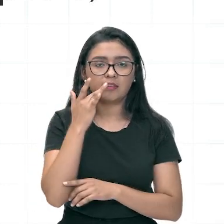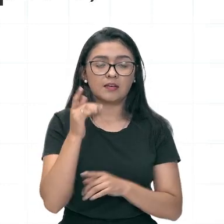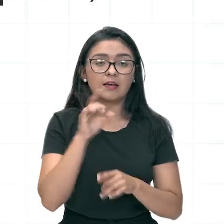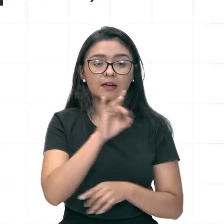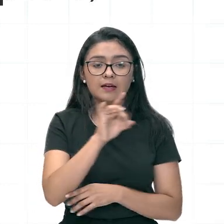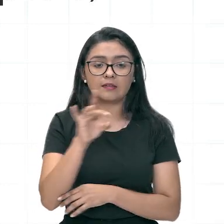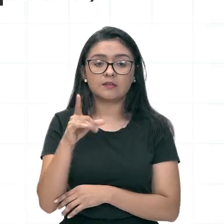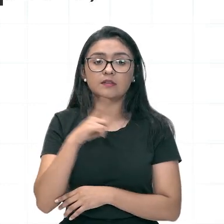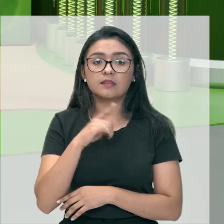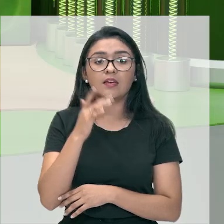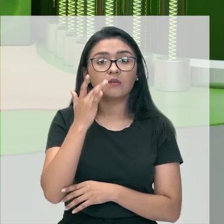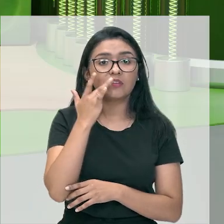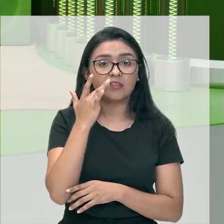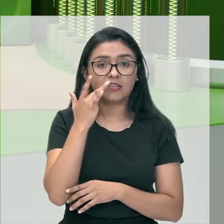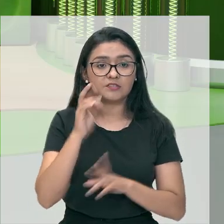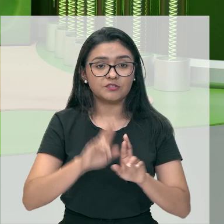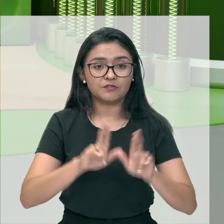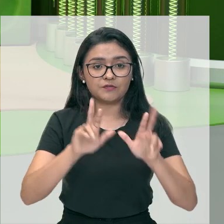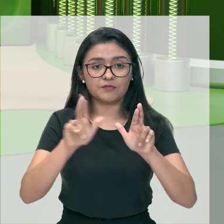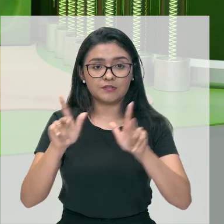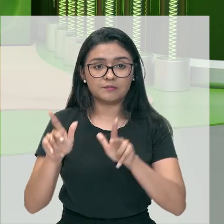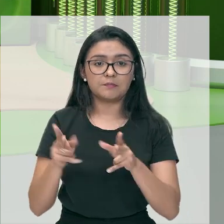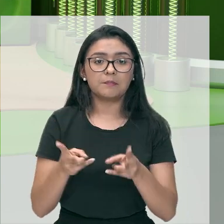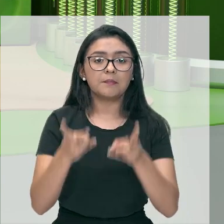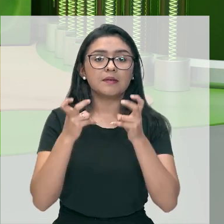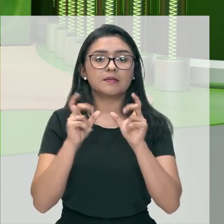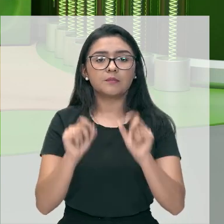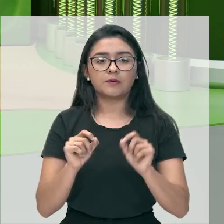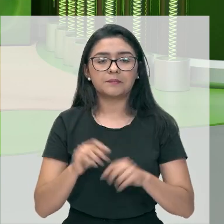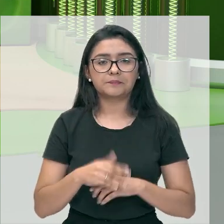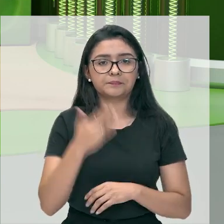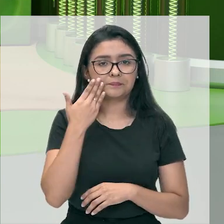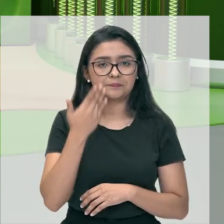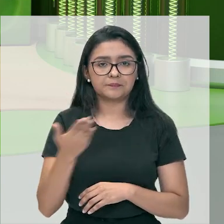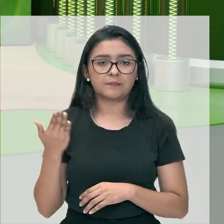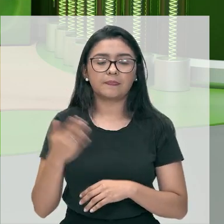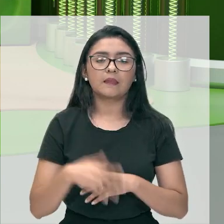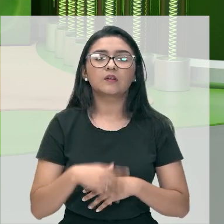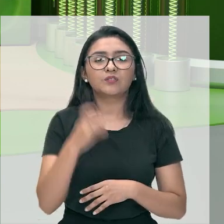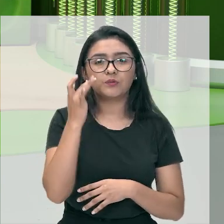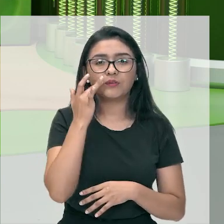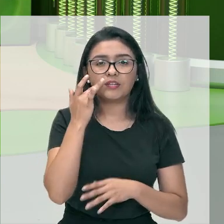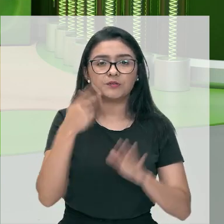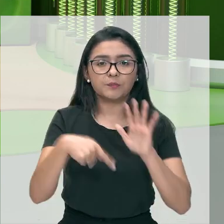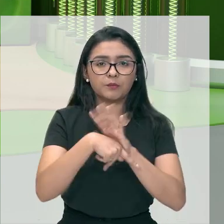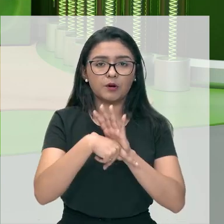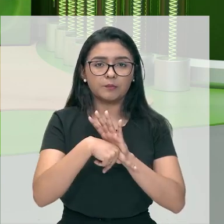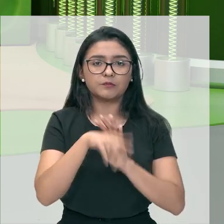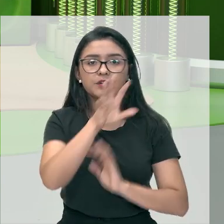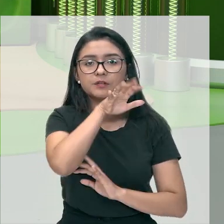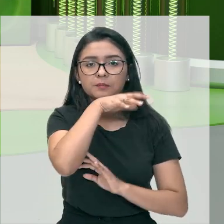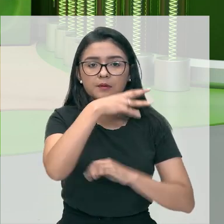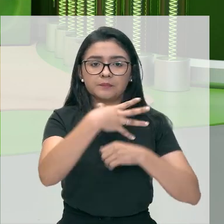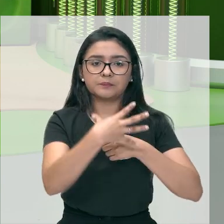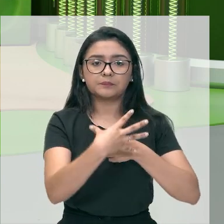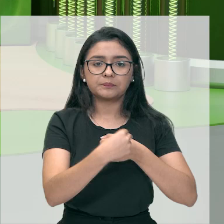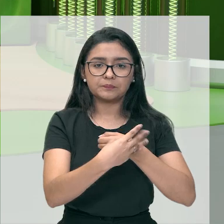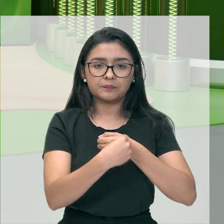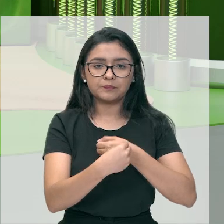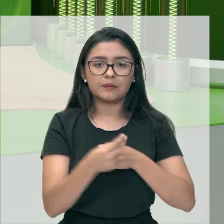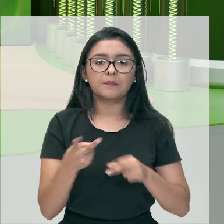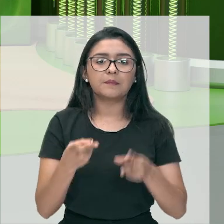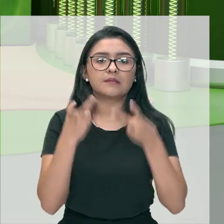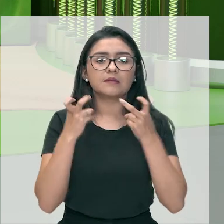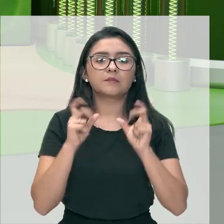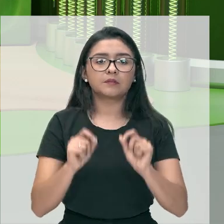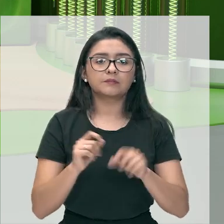consumir. Nesse esquema, a gente pode observar aqui um pouco sobre a dentição dos mamíferos, né? A gente pode observar aqui, ó, na nossa